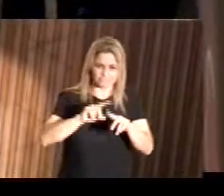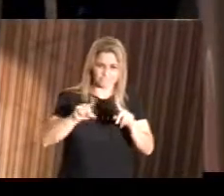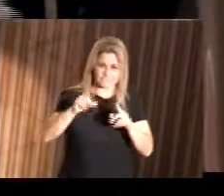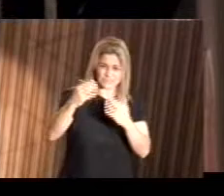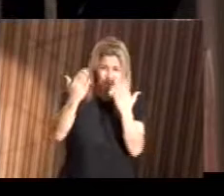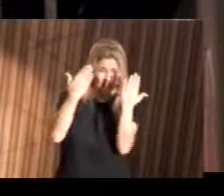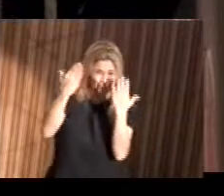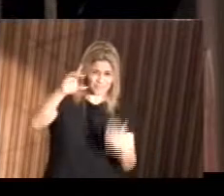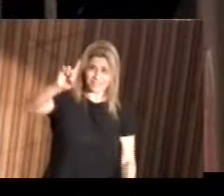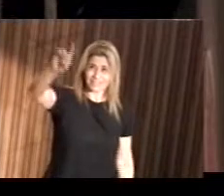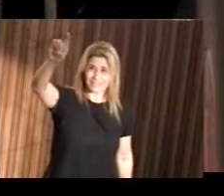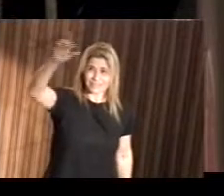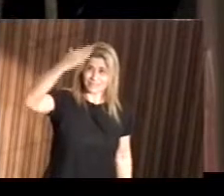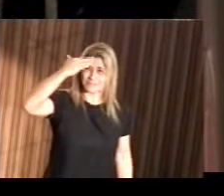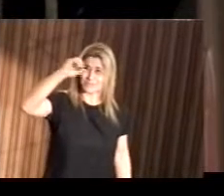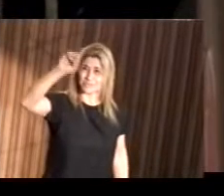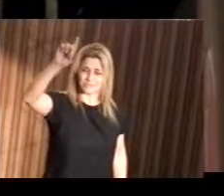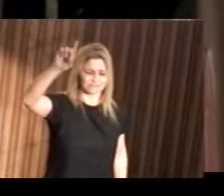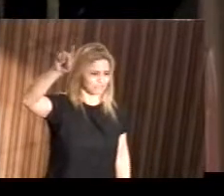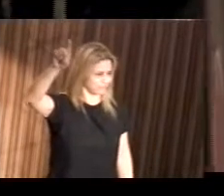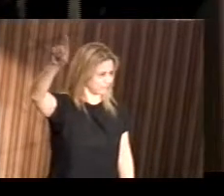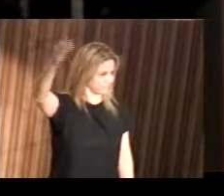do Deus Todo-Poderoso.